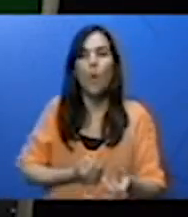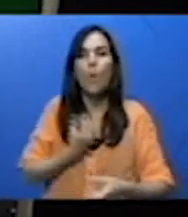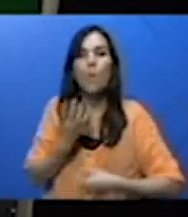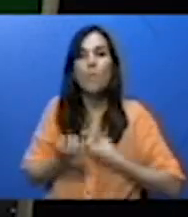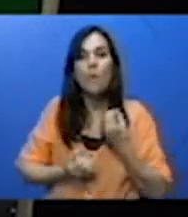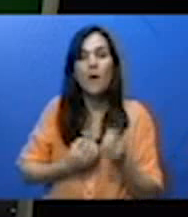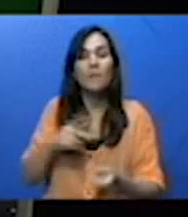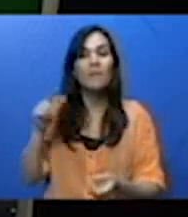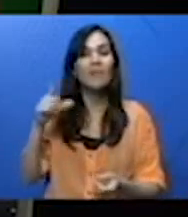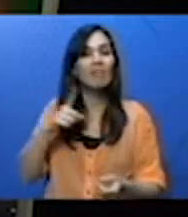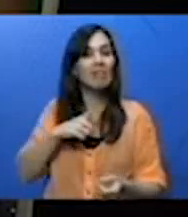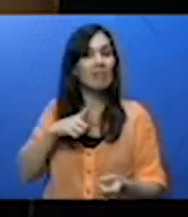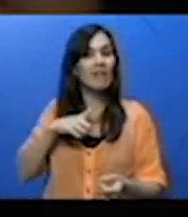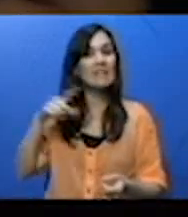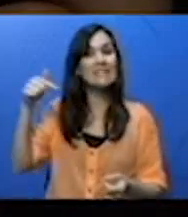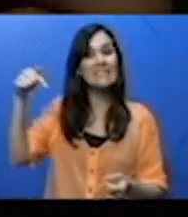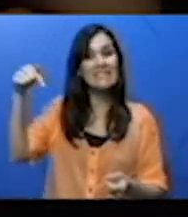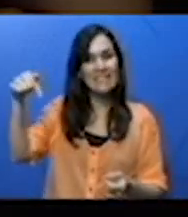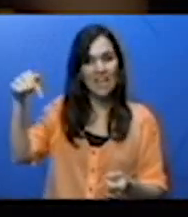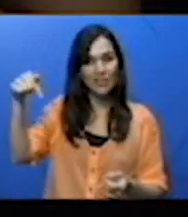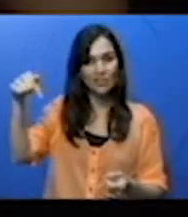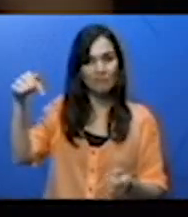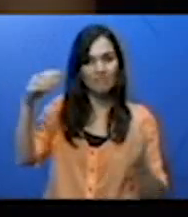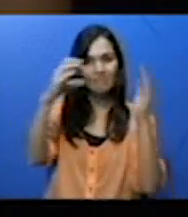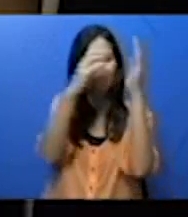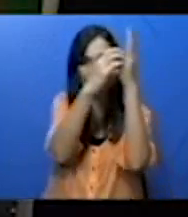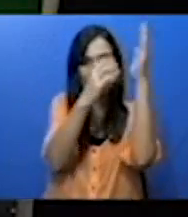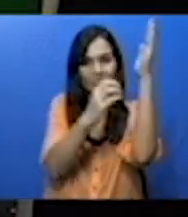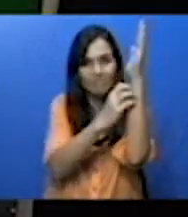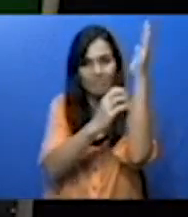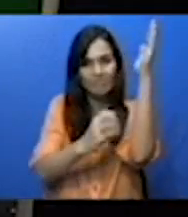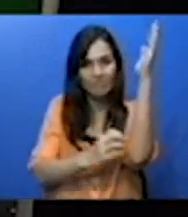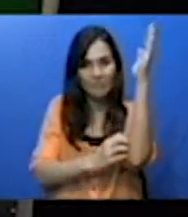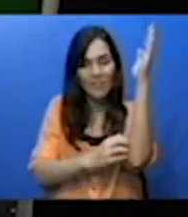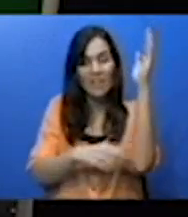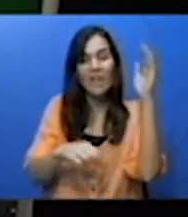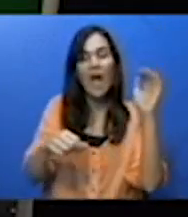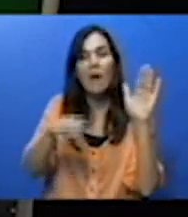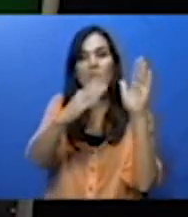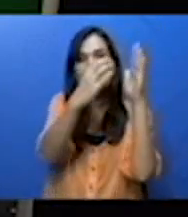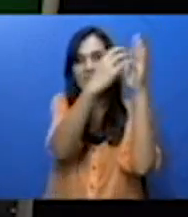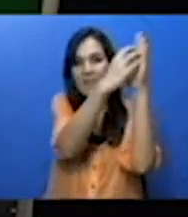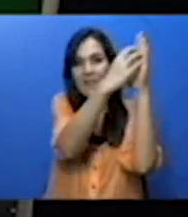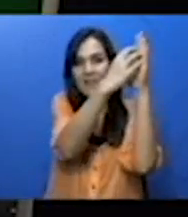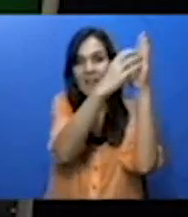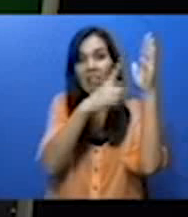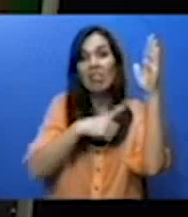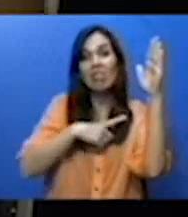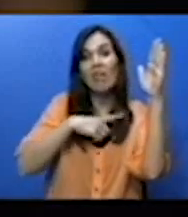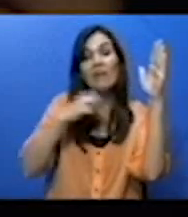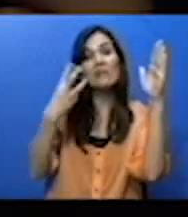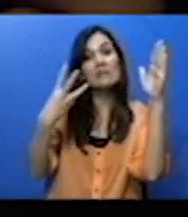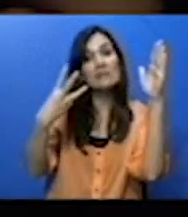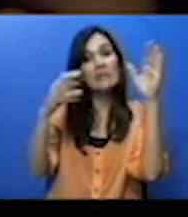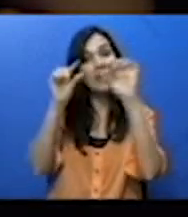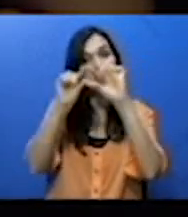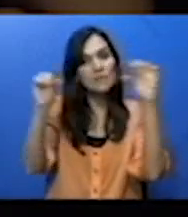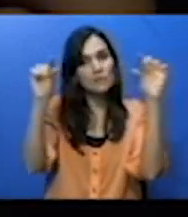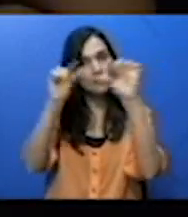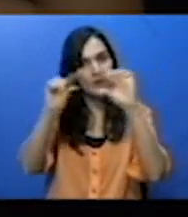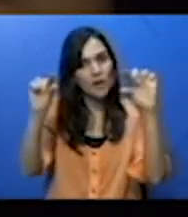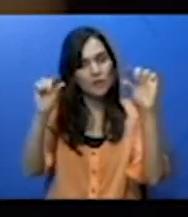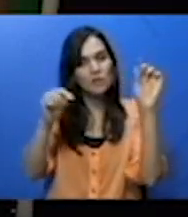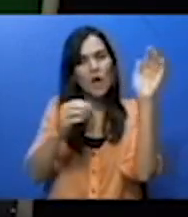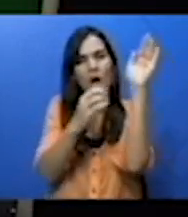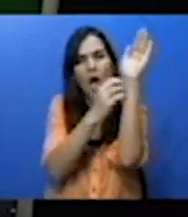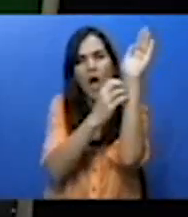tem 7 estrofes e a primeira tem 3 versos, as outras têm